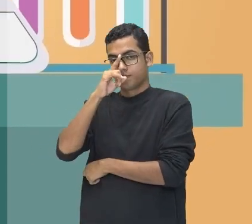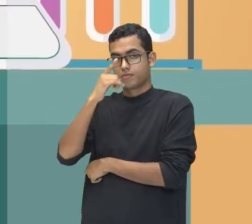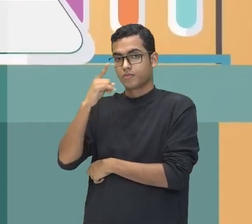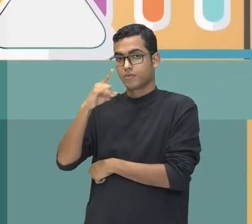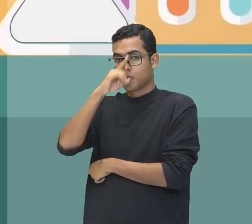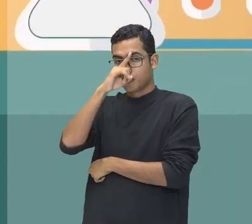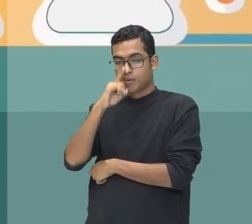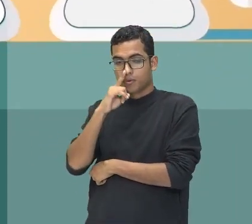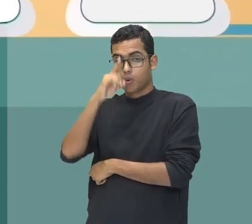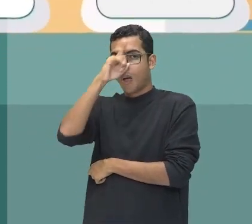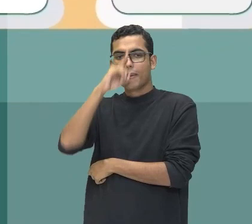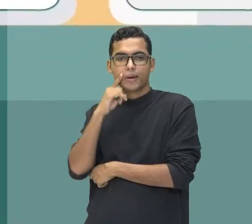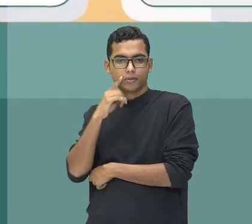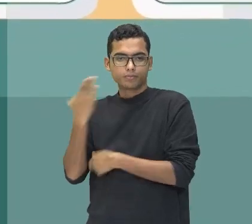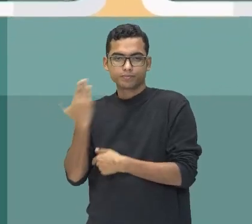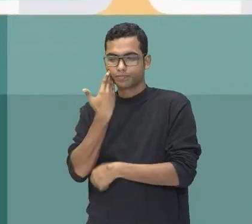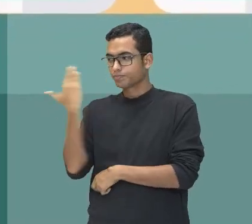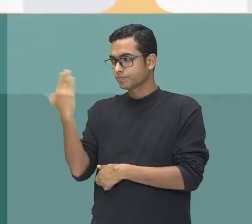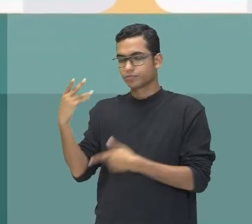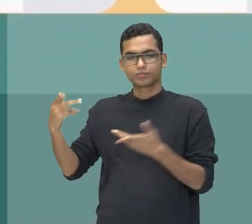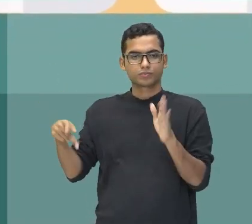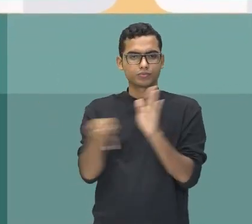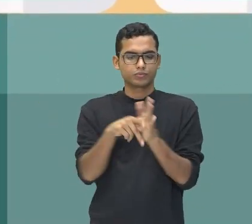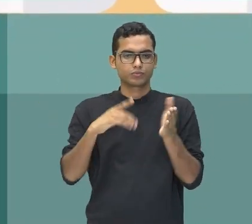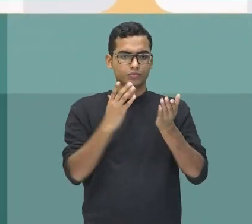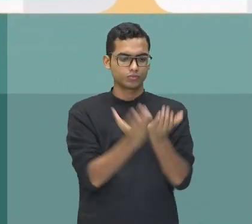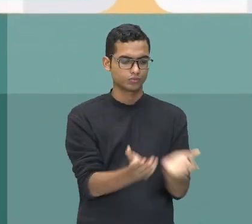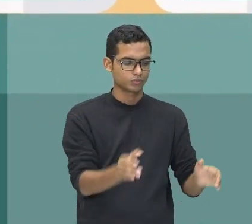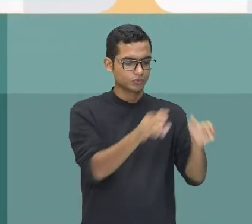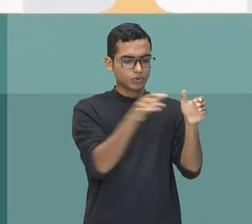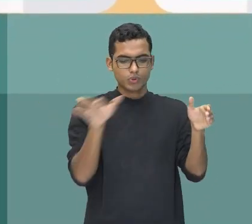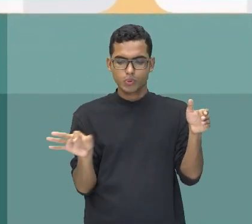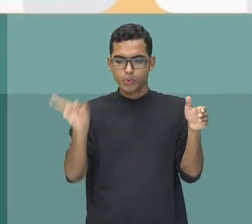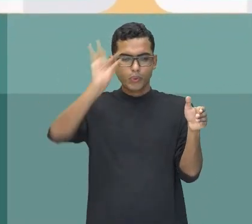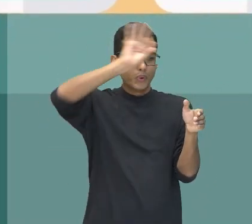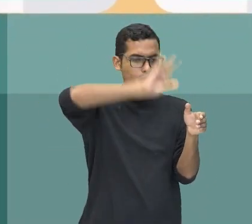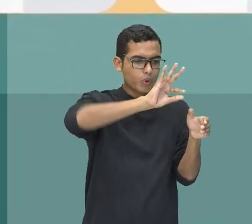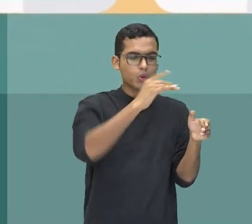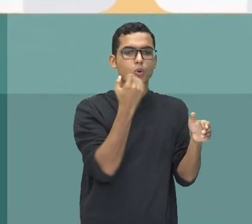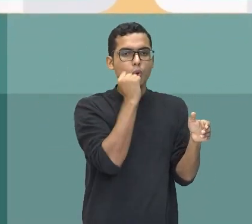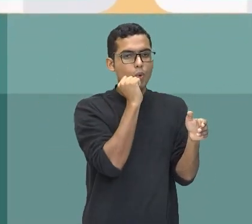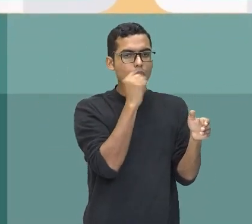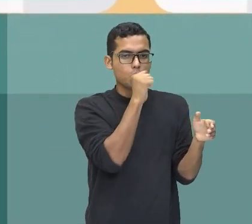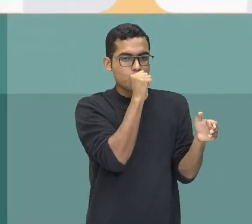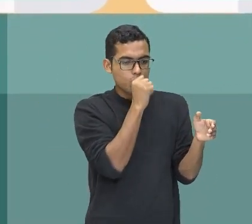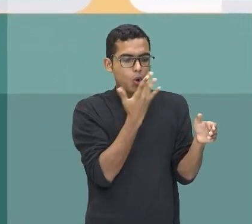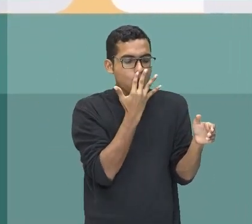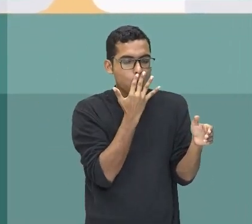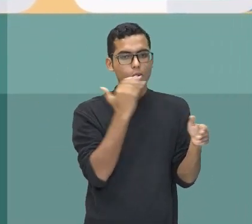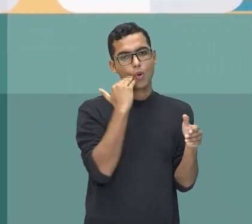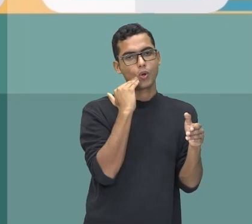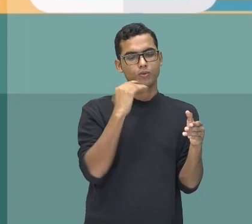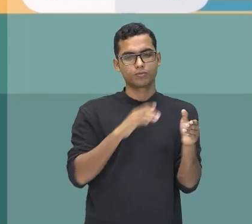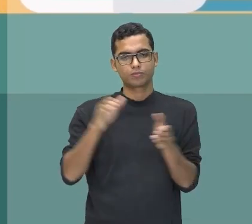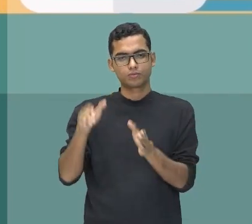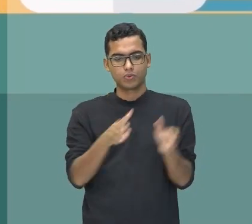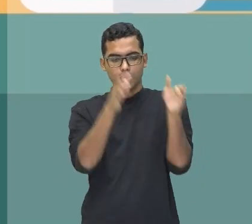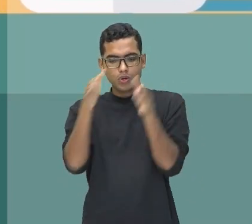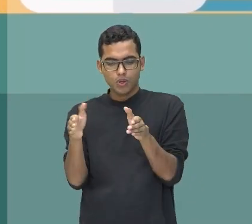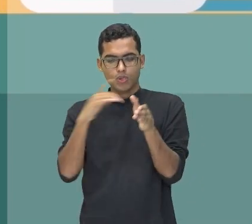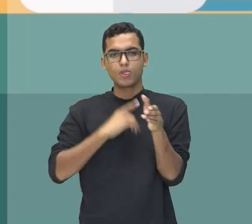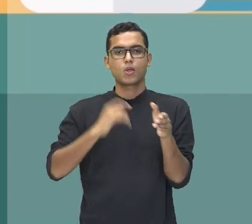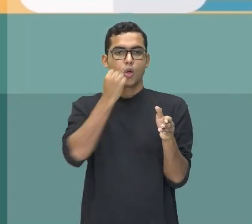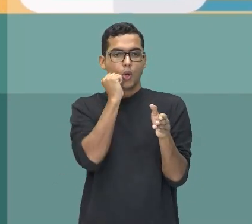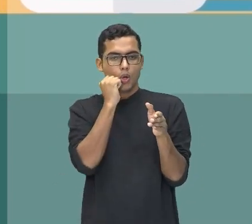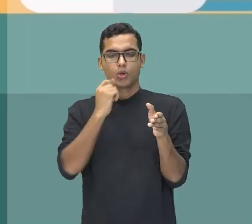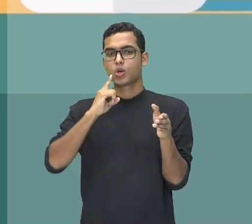roxo apresentará na presença de suco de laranja, cor rosa. Soda